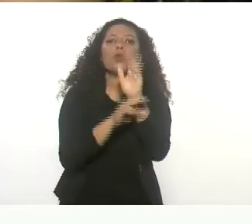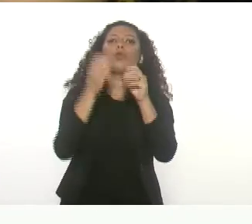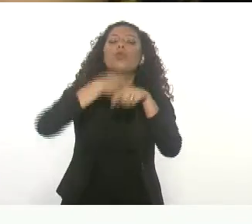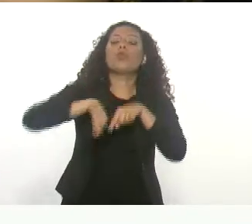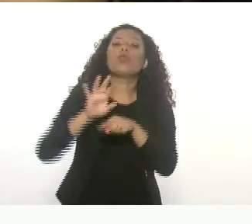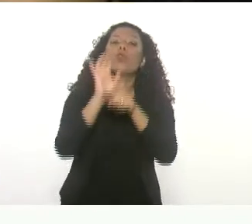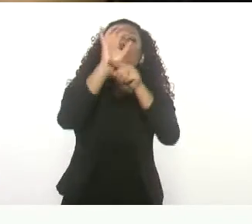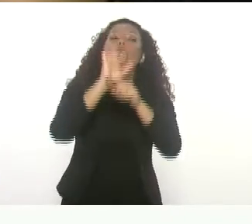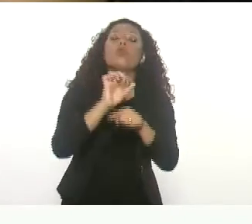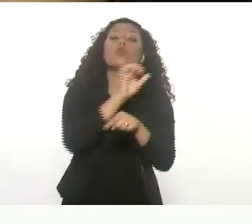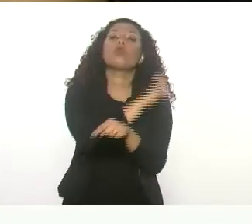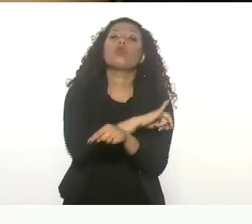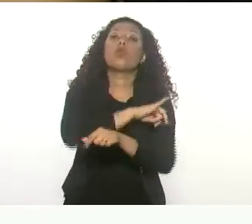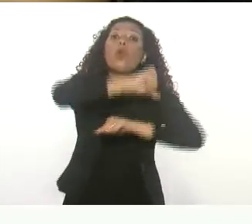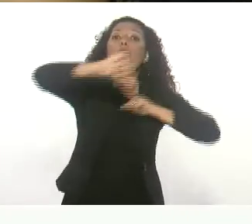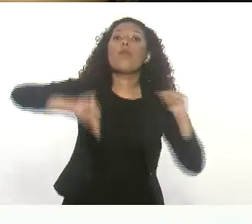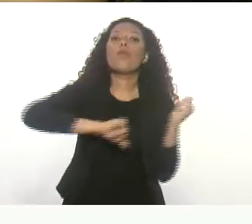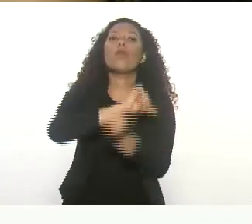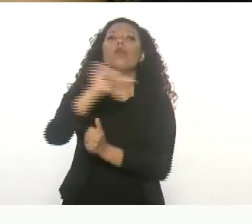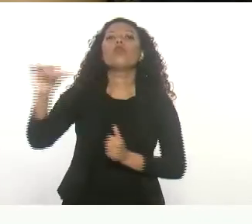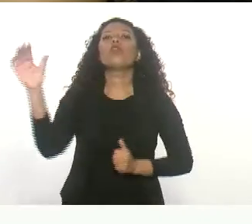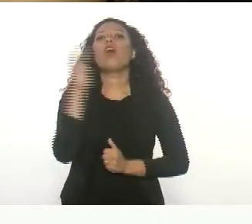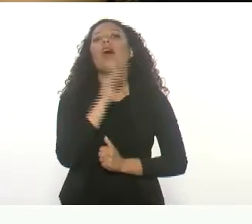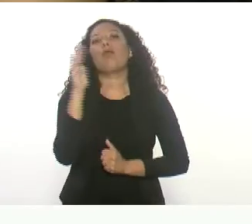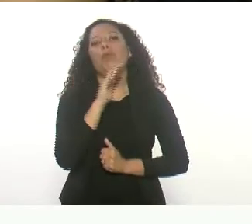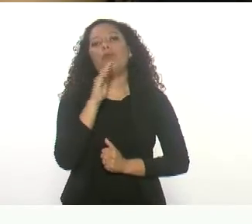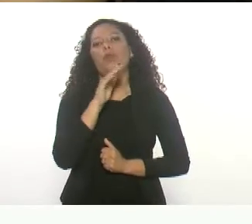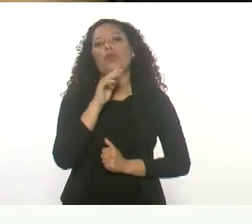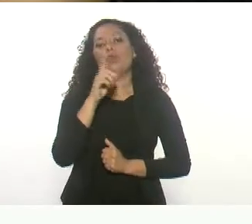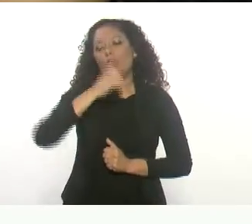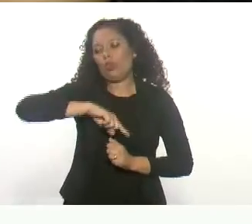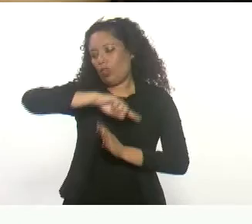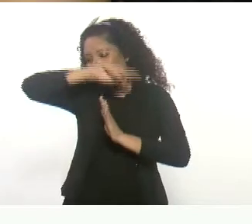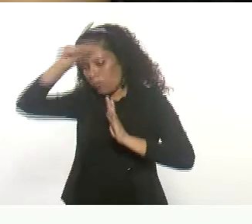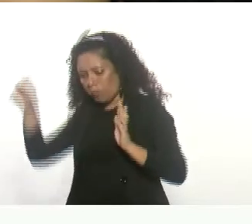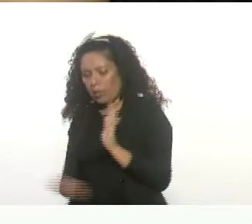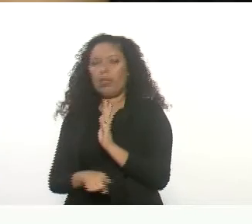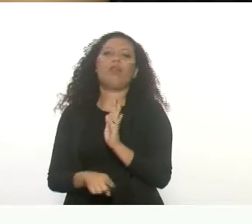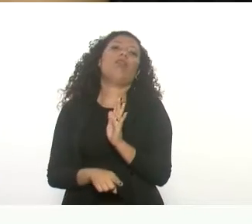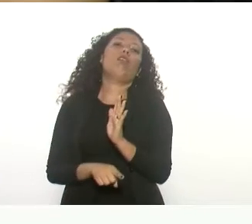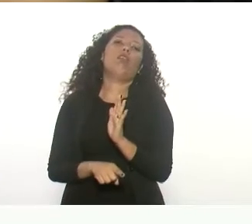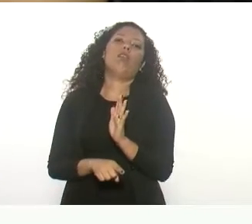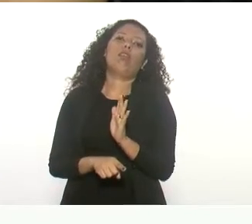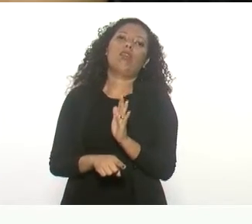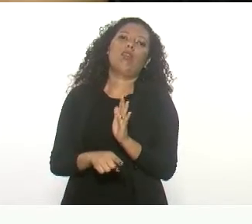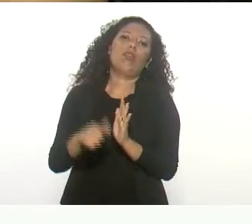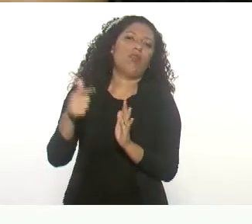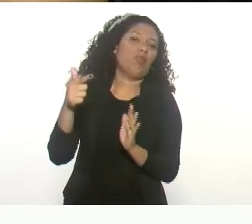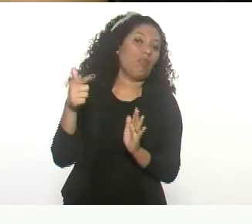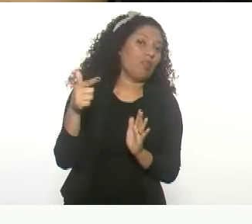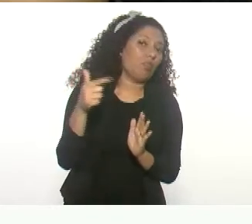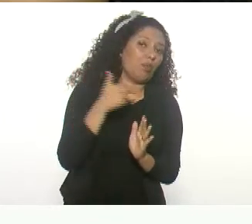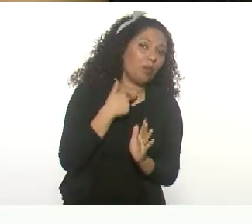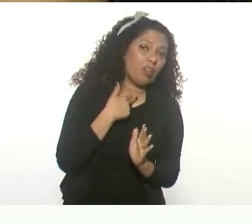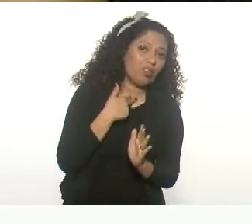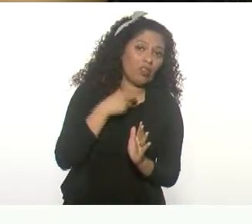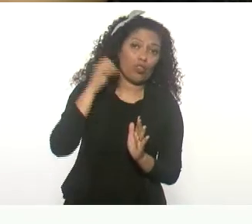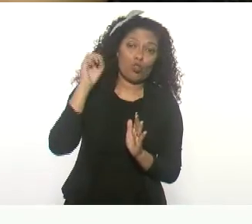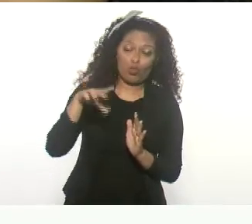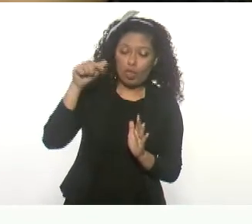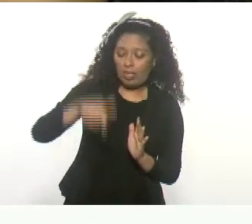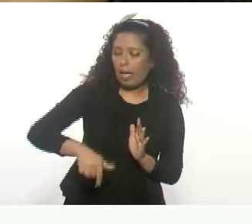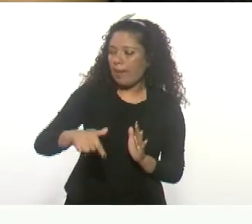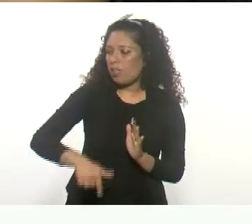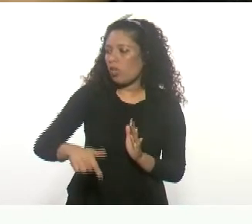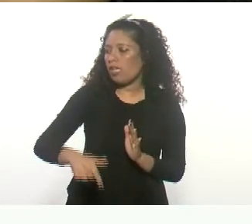quanto antes. Não dá para nós ficarmos em última posição. Só o Rio de Janeiro e o Amazonas não finalizaram seus currículos